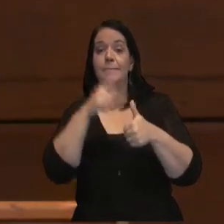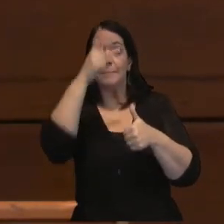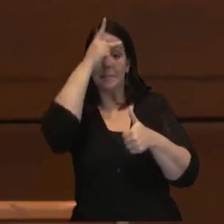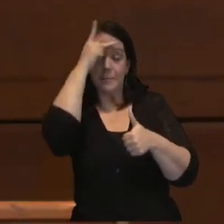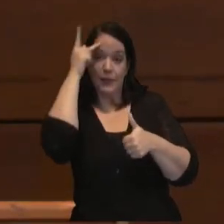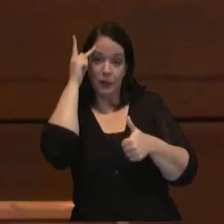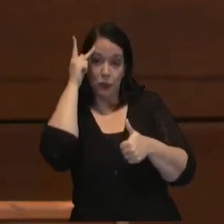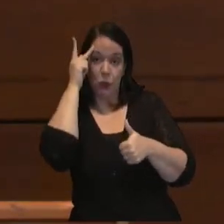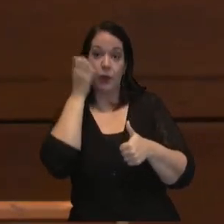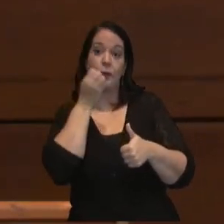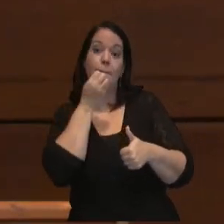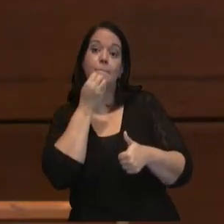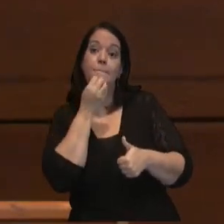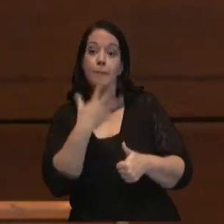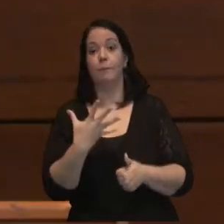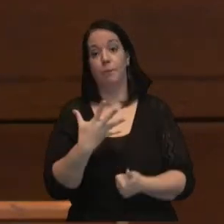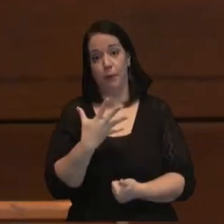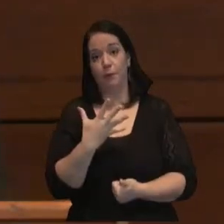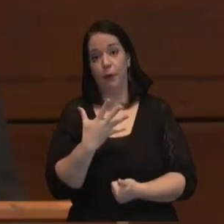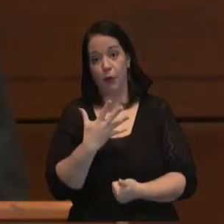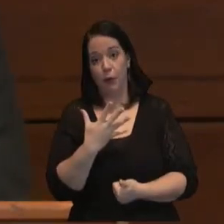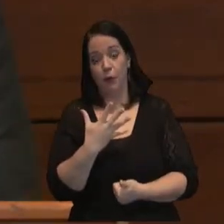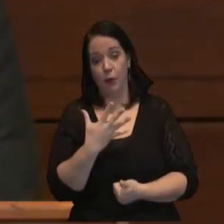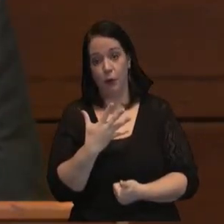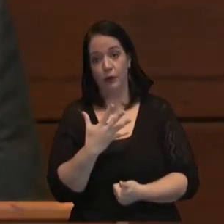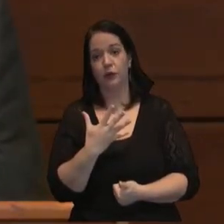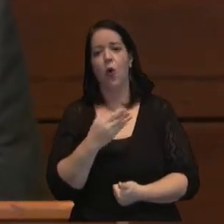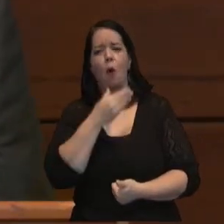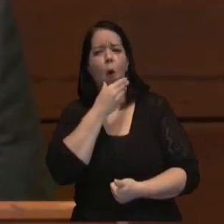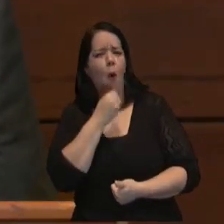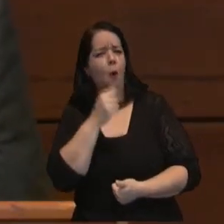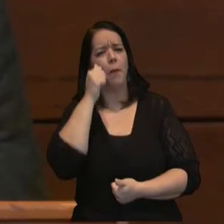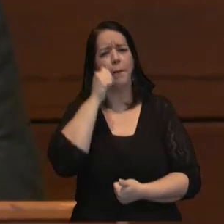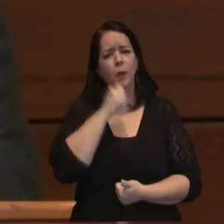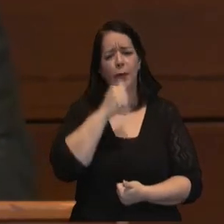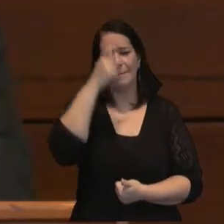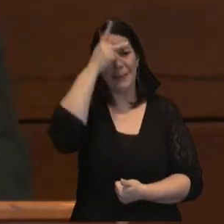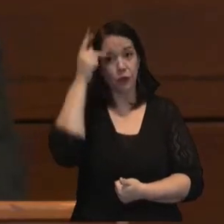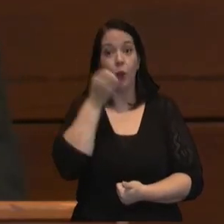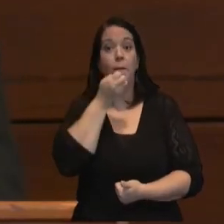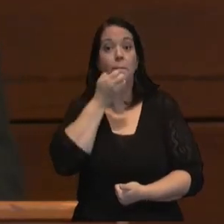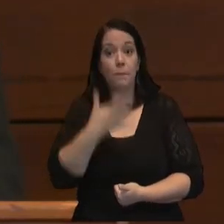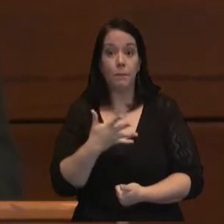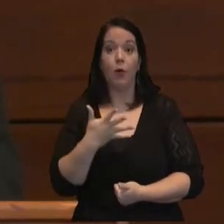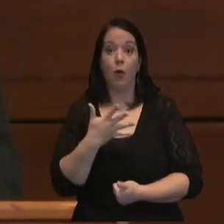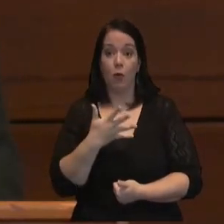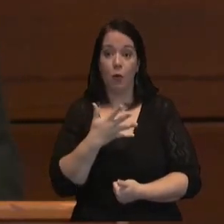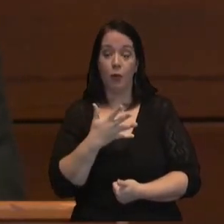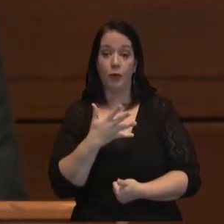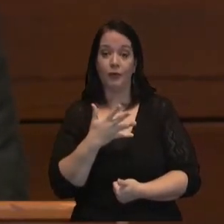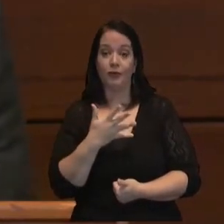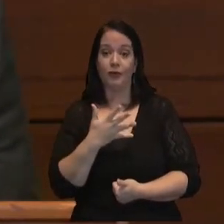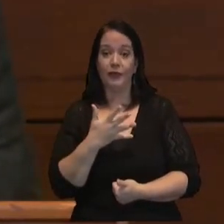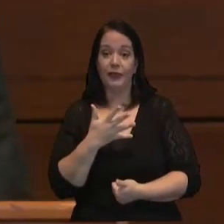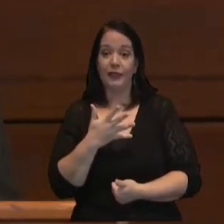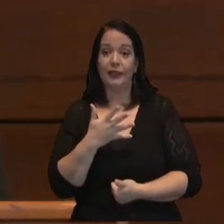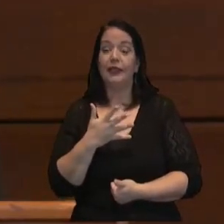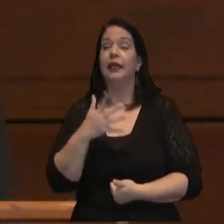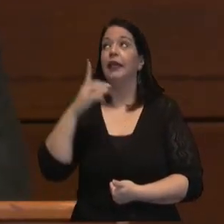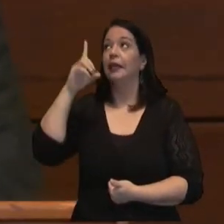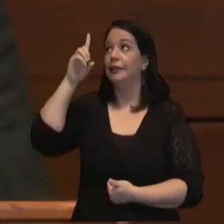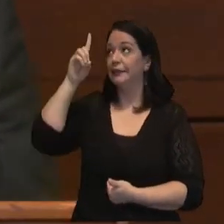bem, homens do bem e pessoas do bem, elas recebem visões